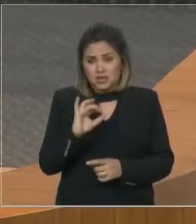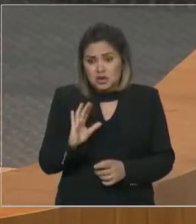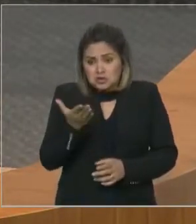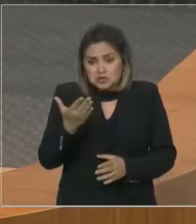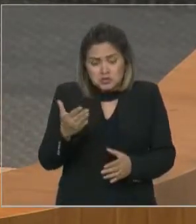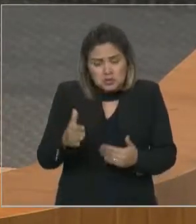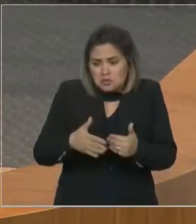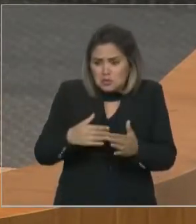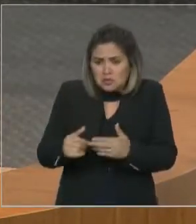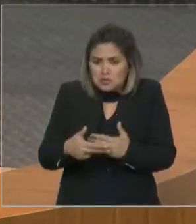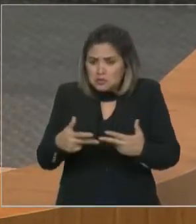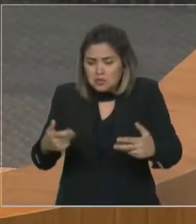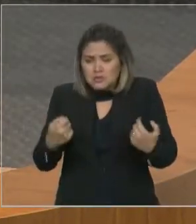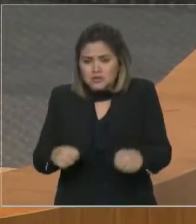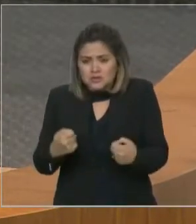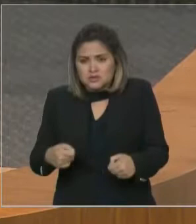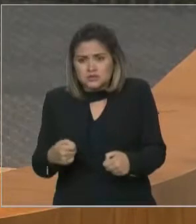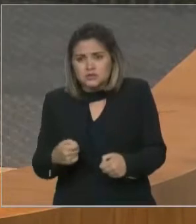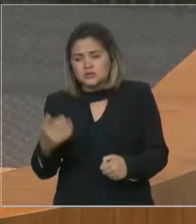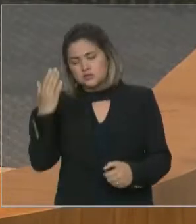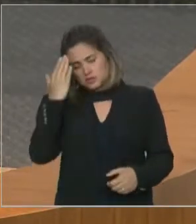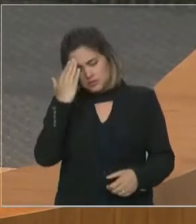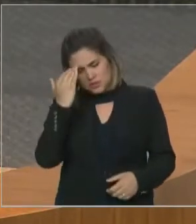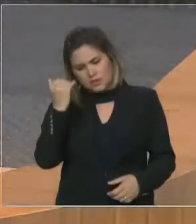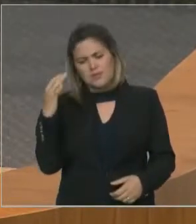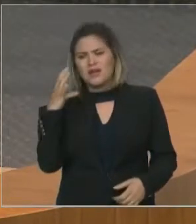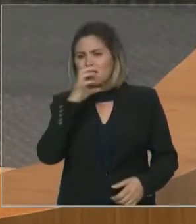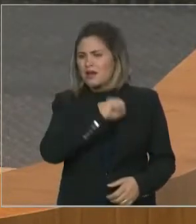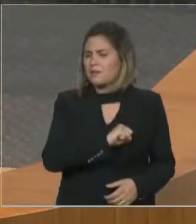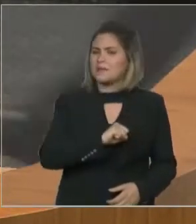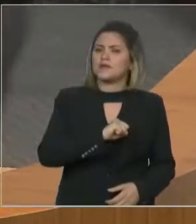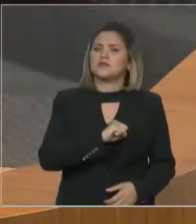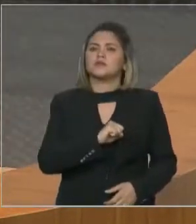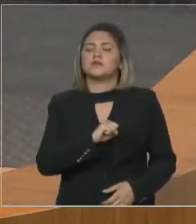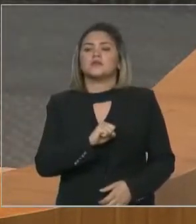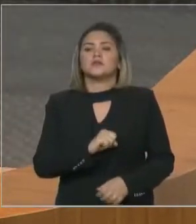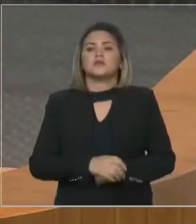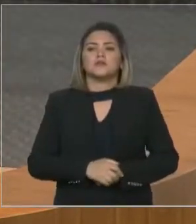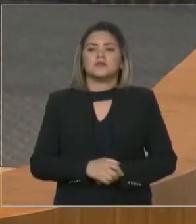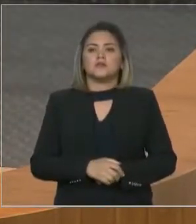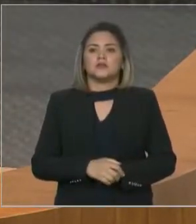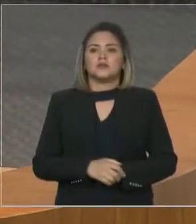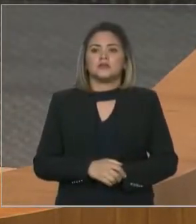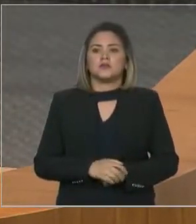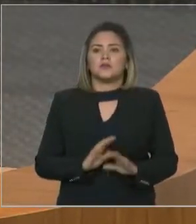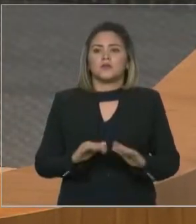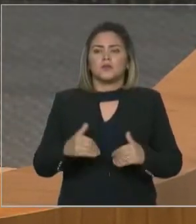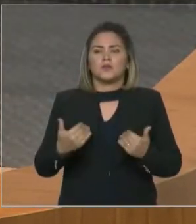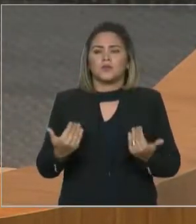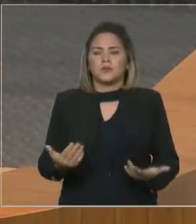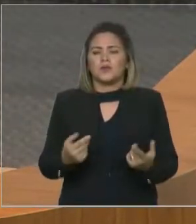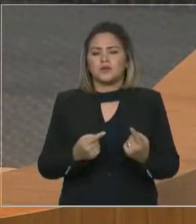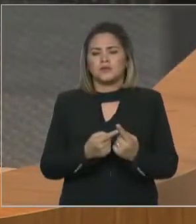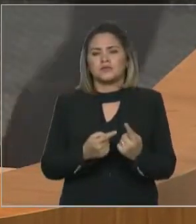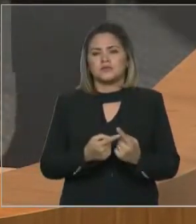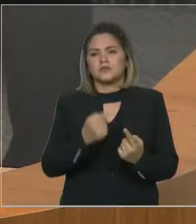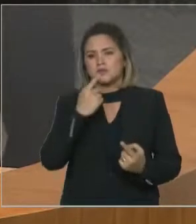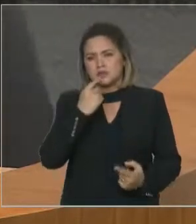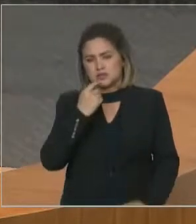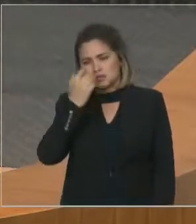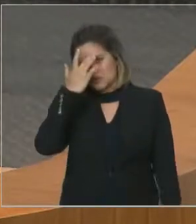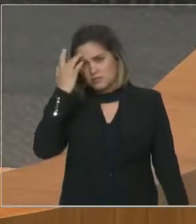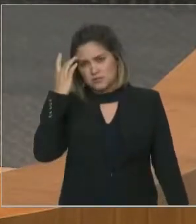qualquer necessidade, seja dentro de segundos, se olhe e verifique qual é o tipo sanguíneo que a pessoa